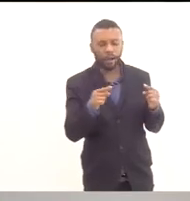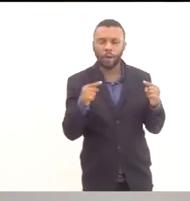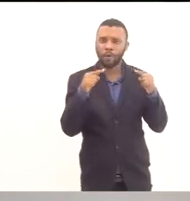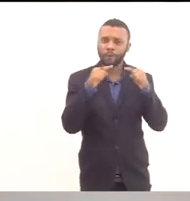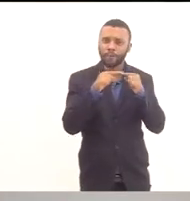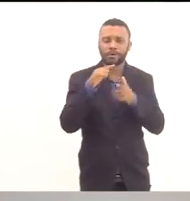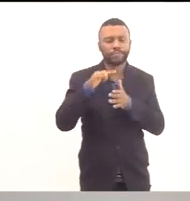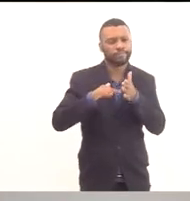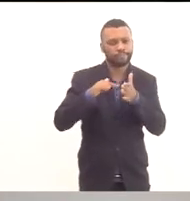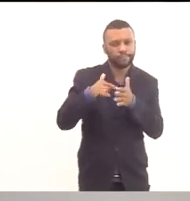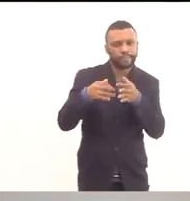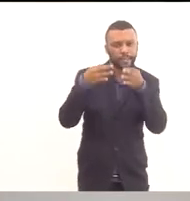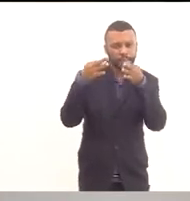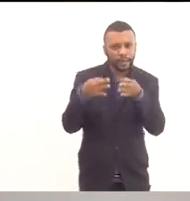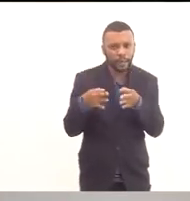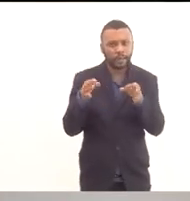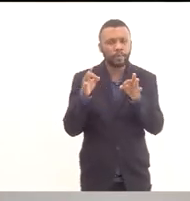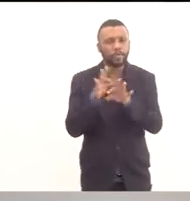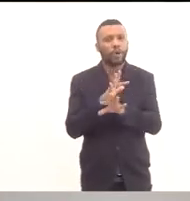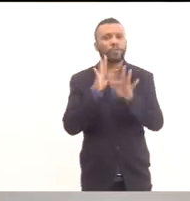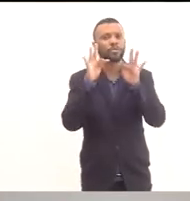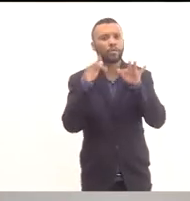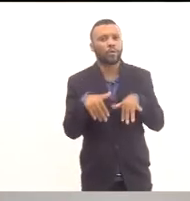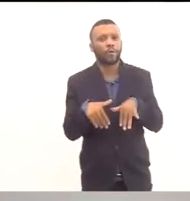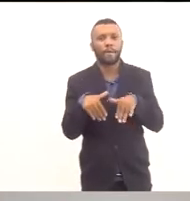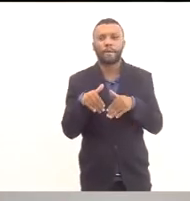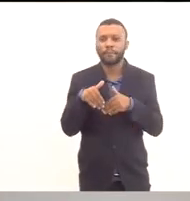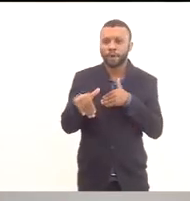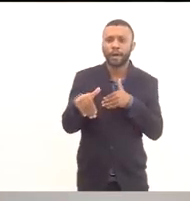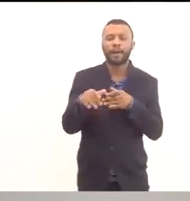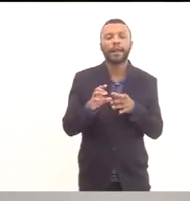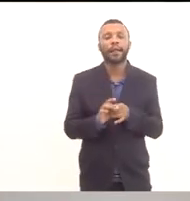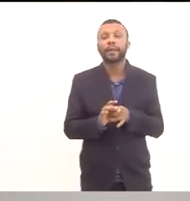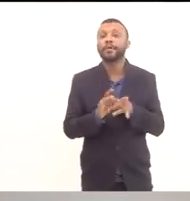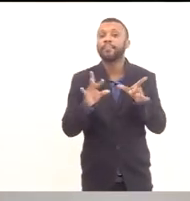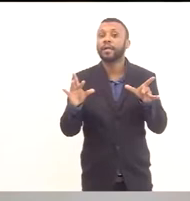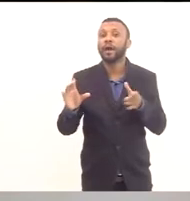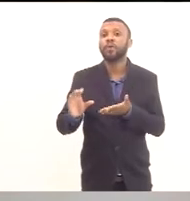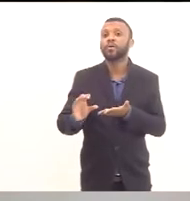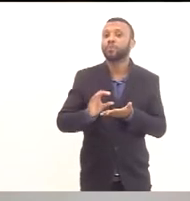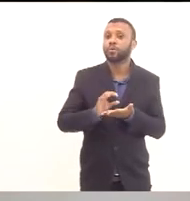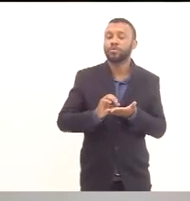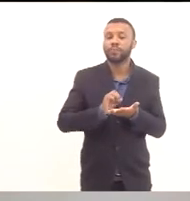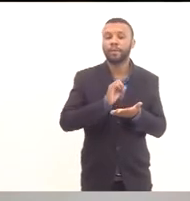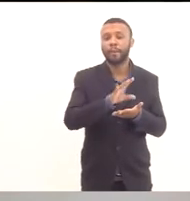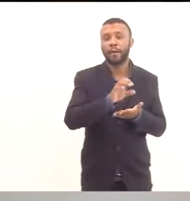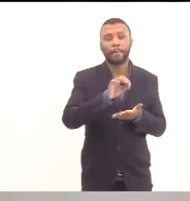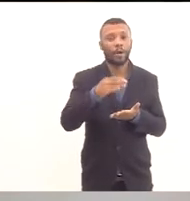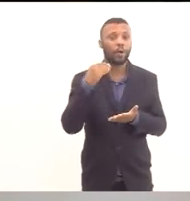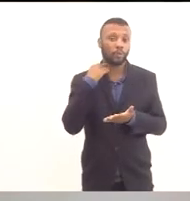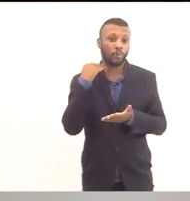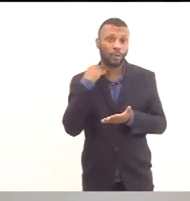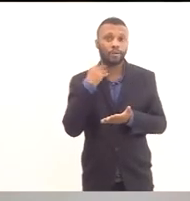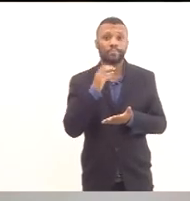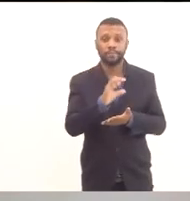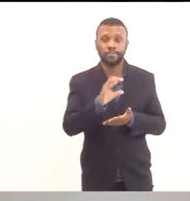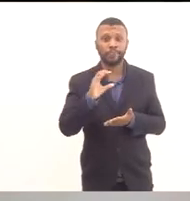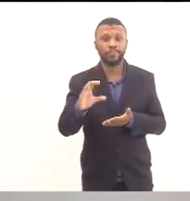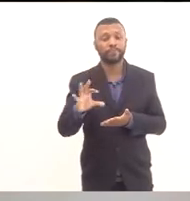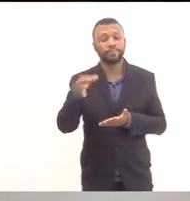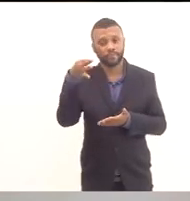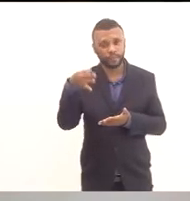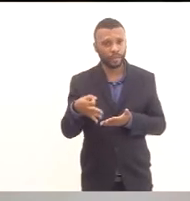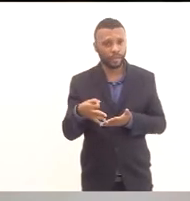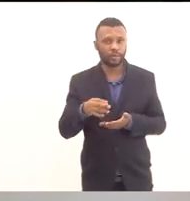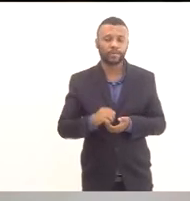da documentação ao se está tudo certo para a partir daí liberar os recursos na conta dos financiados então mais